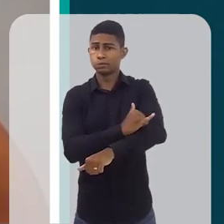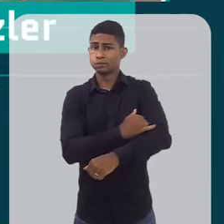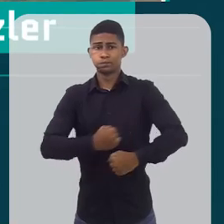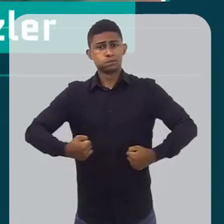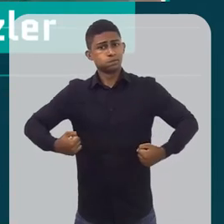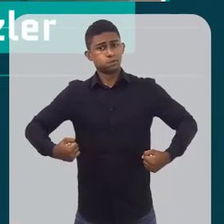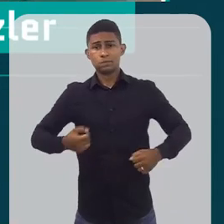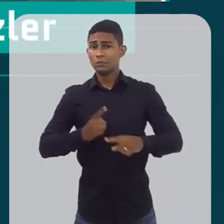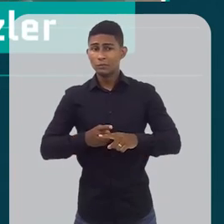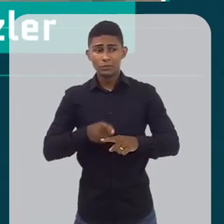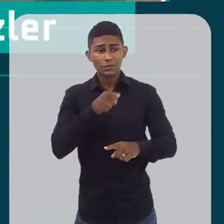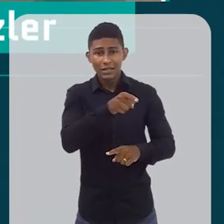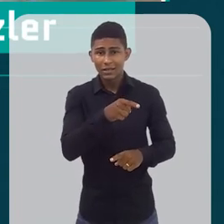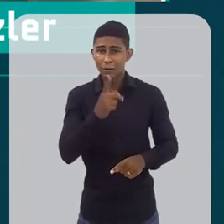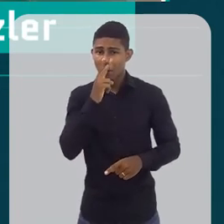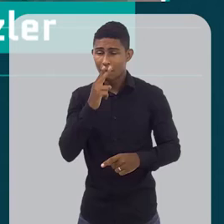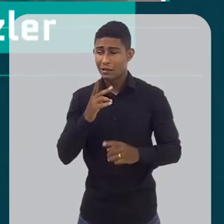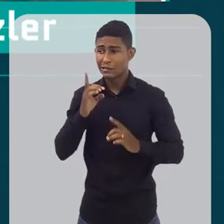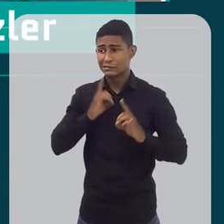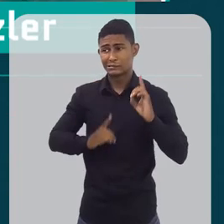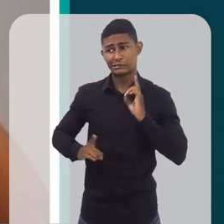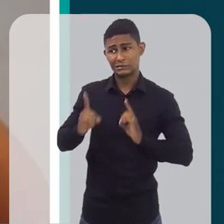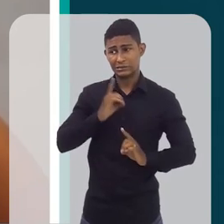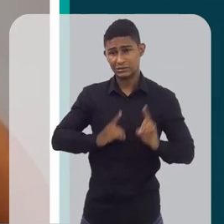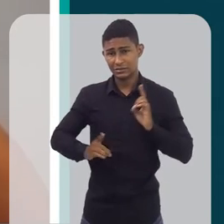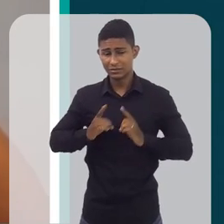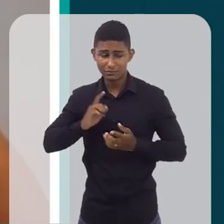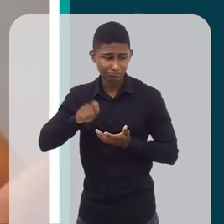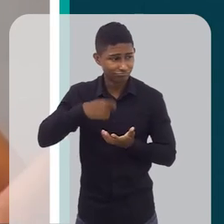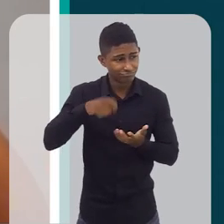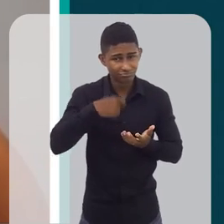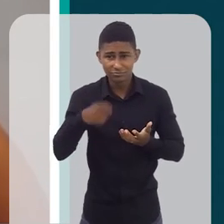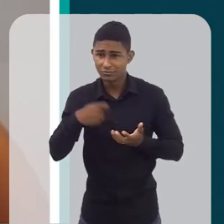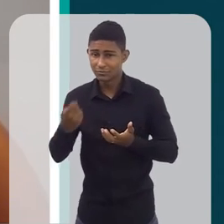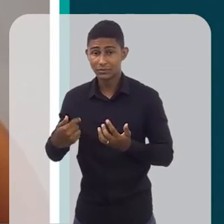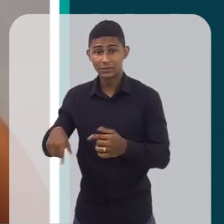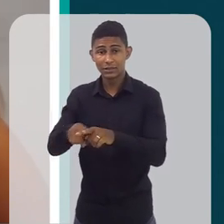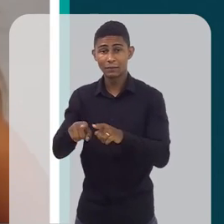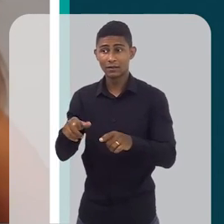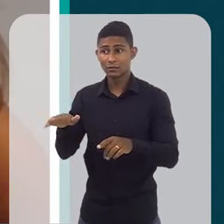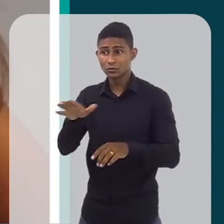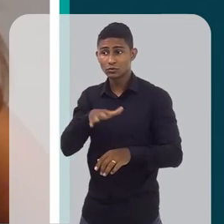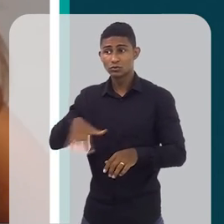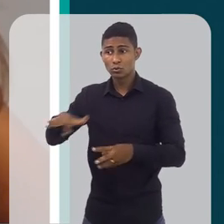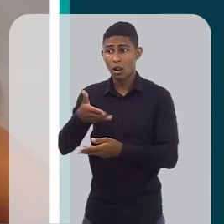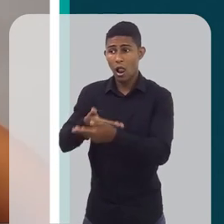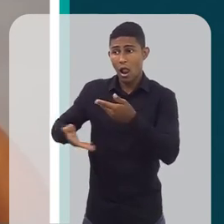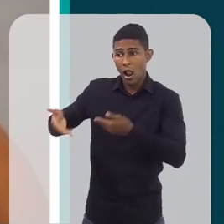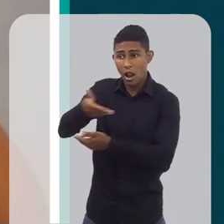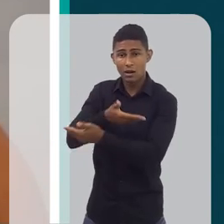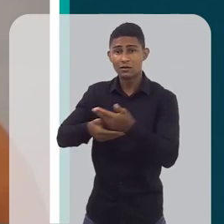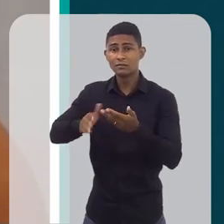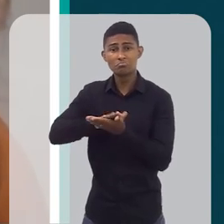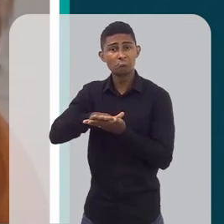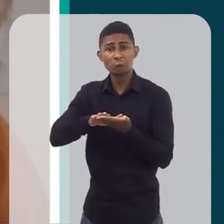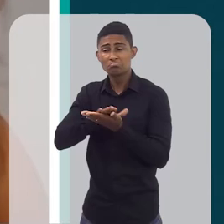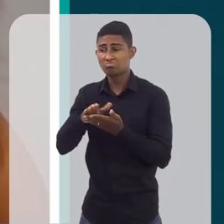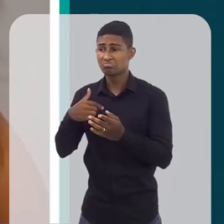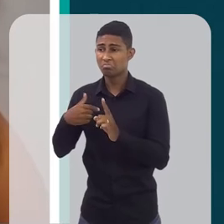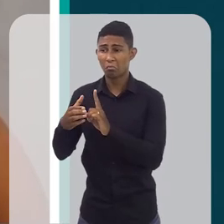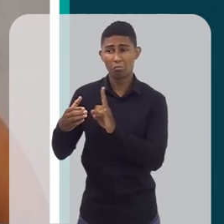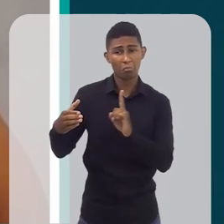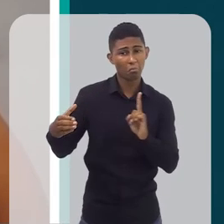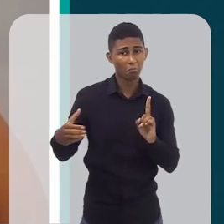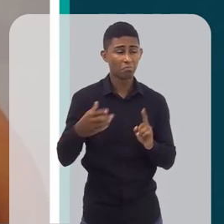obesidade, porque ele vai comer mais. Vai ficar deprimido, tem um isolamento social, aí ele vai se distanciando dos